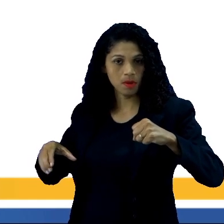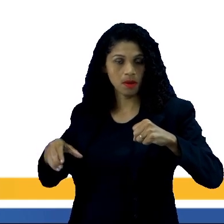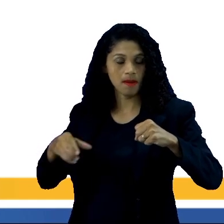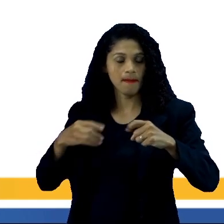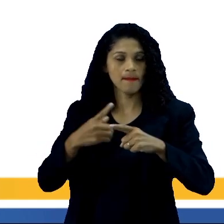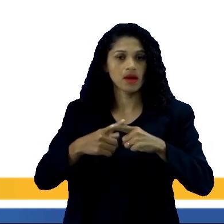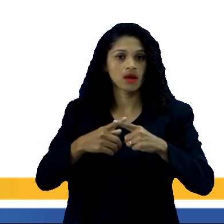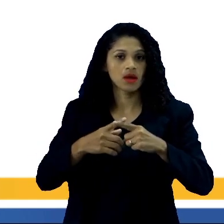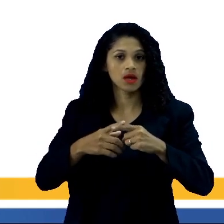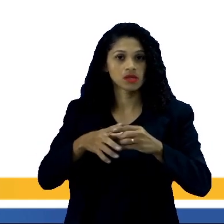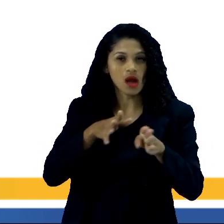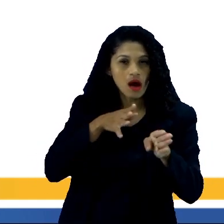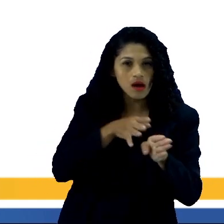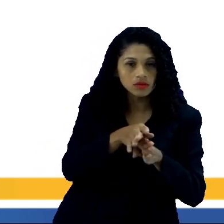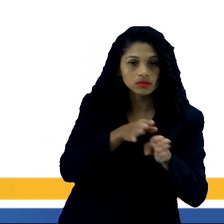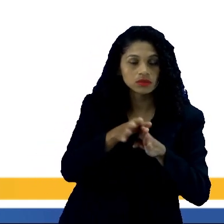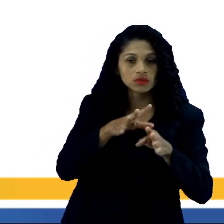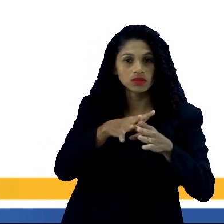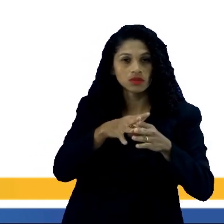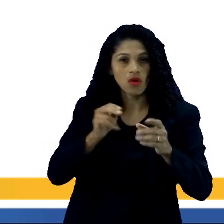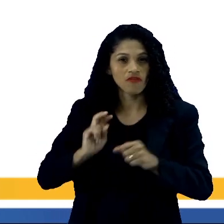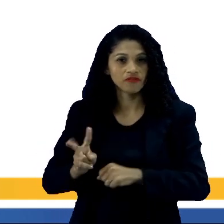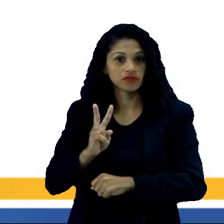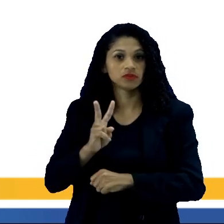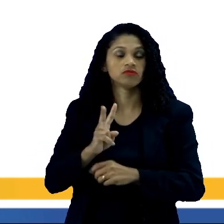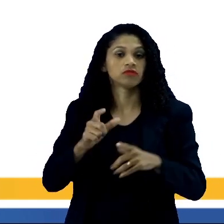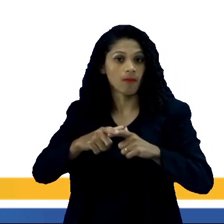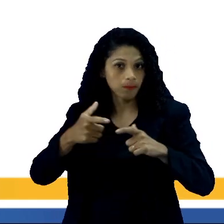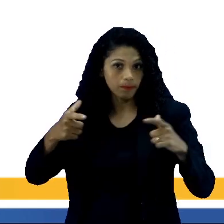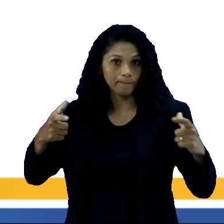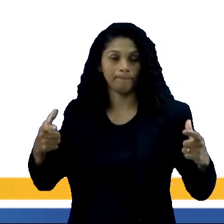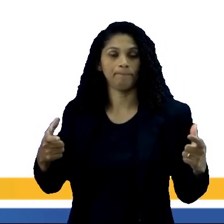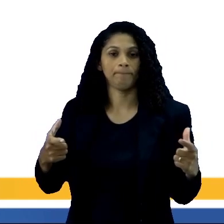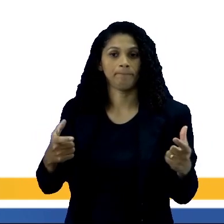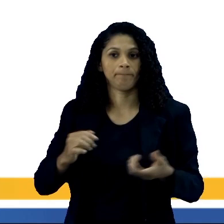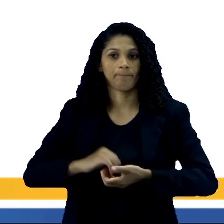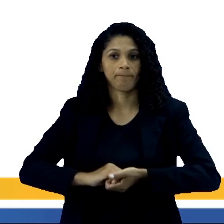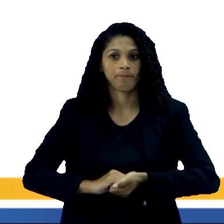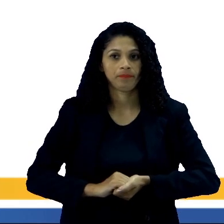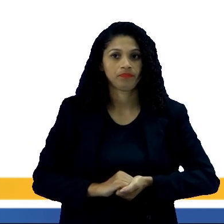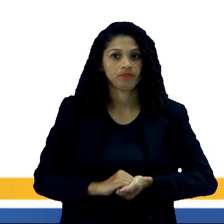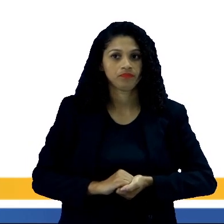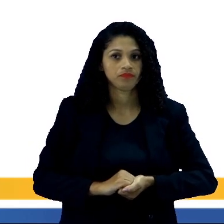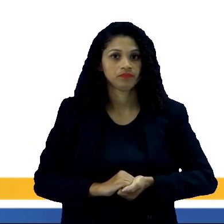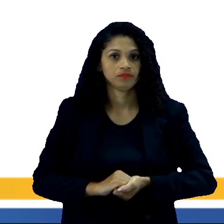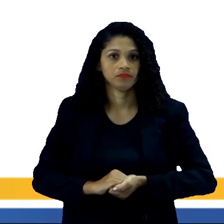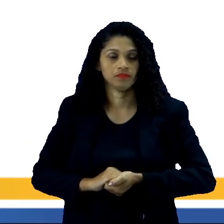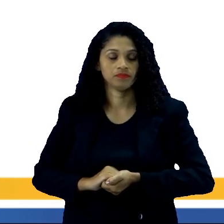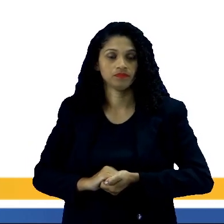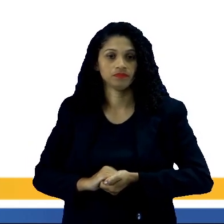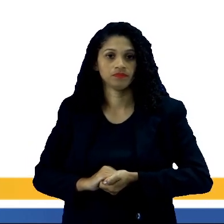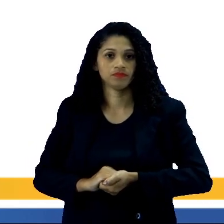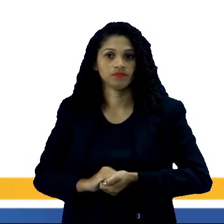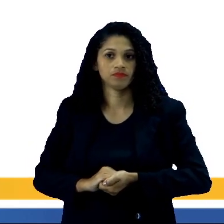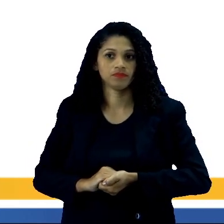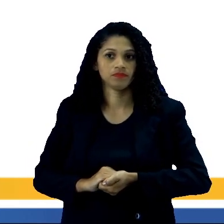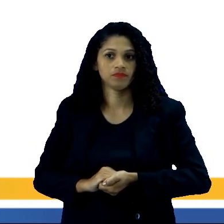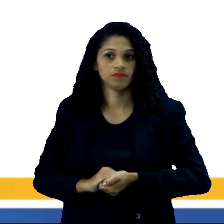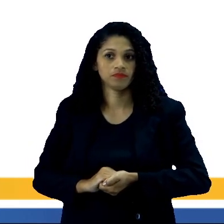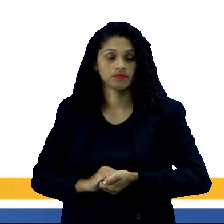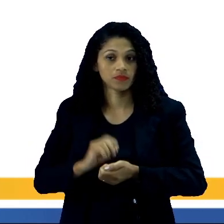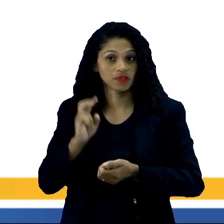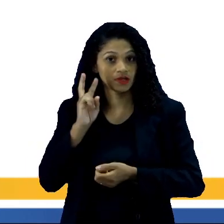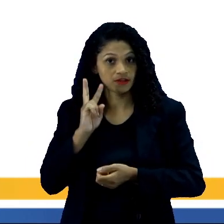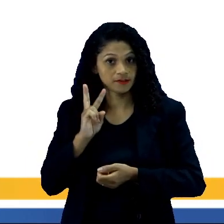possa ter uma eficiência, uma velocidade muito maior para que ocorra. E aí, já que a gente